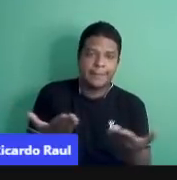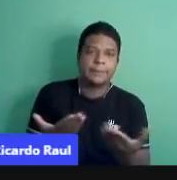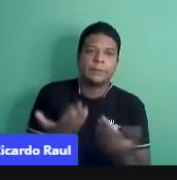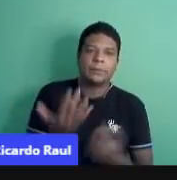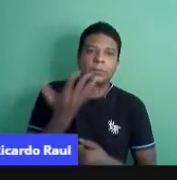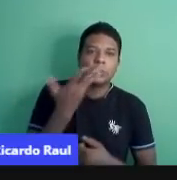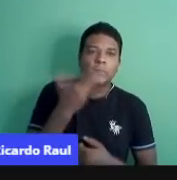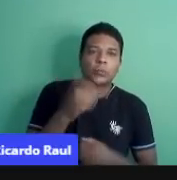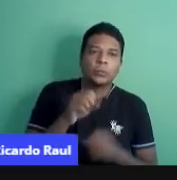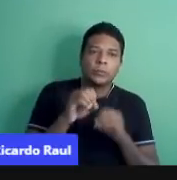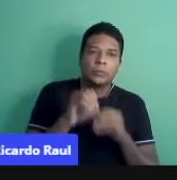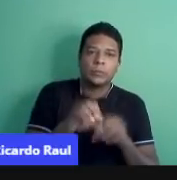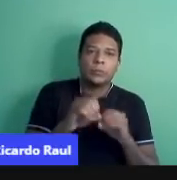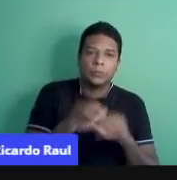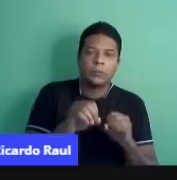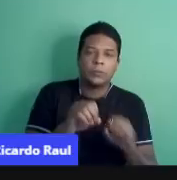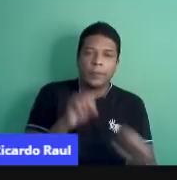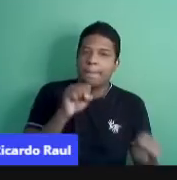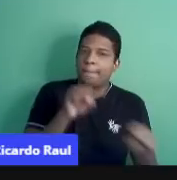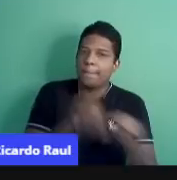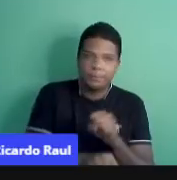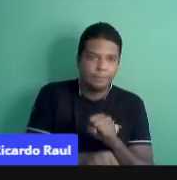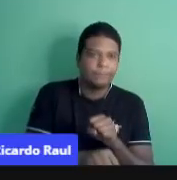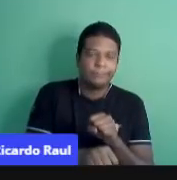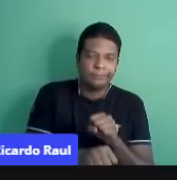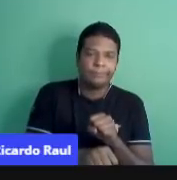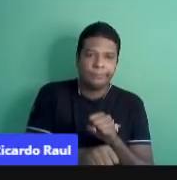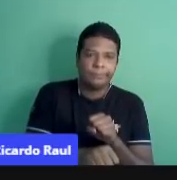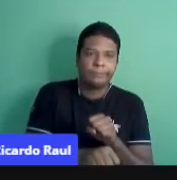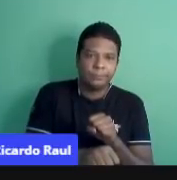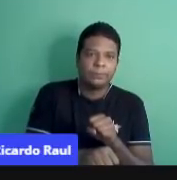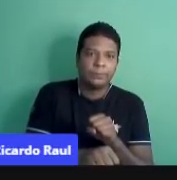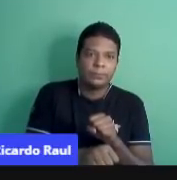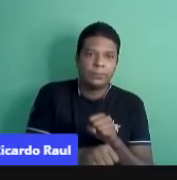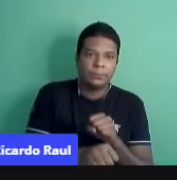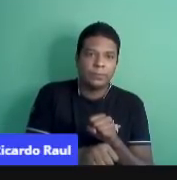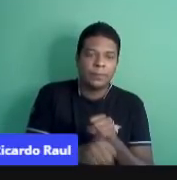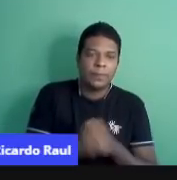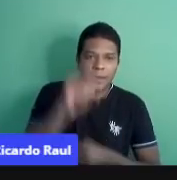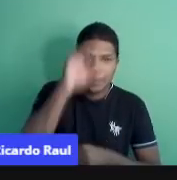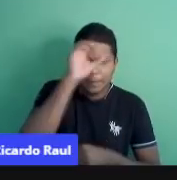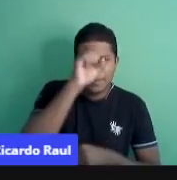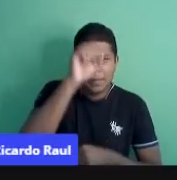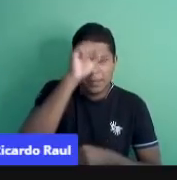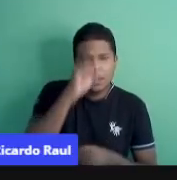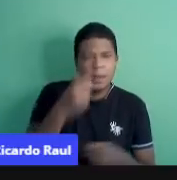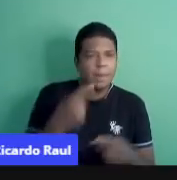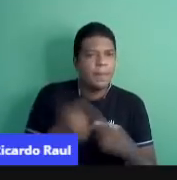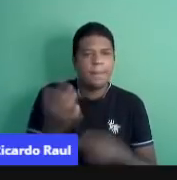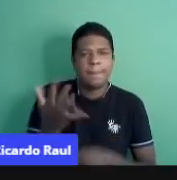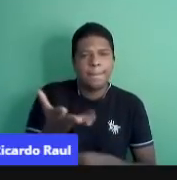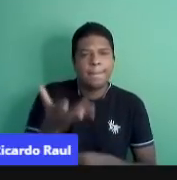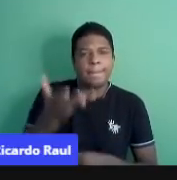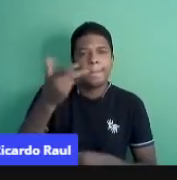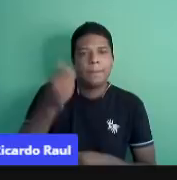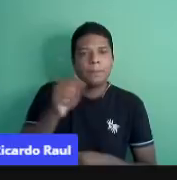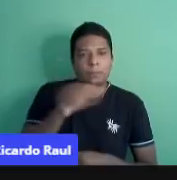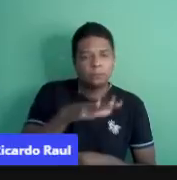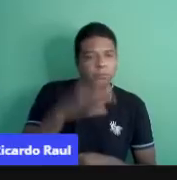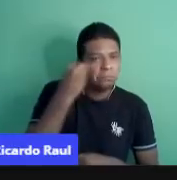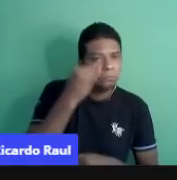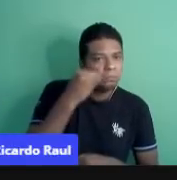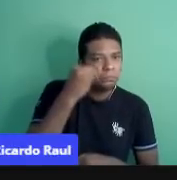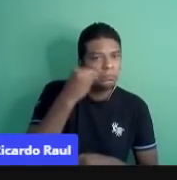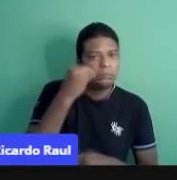infantil, ela não vai ser prejudicada em nenhum momento na sua aprendizagem, porque a habilidade do campo de experiência vai